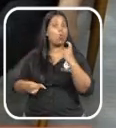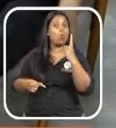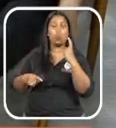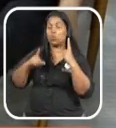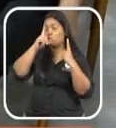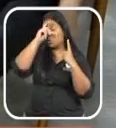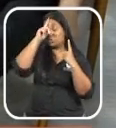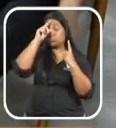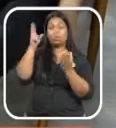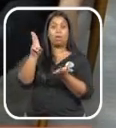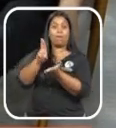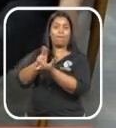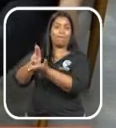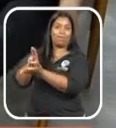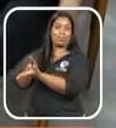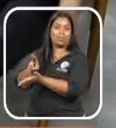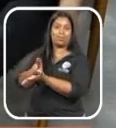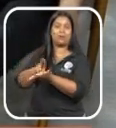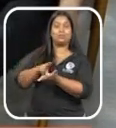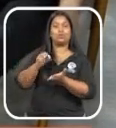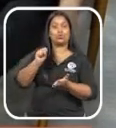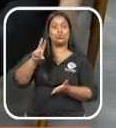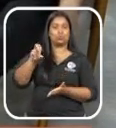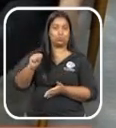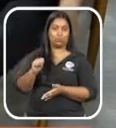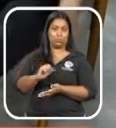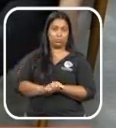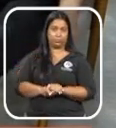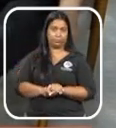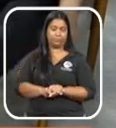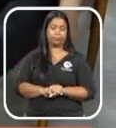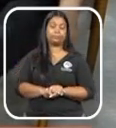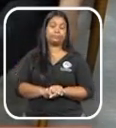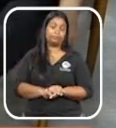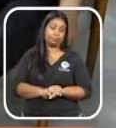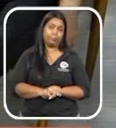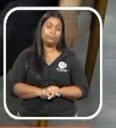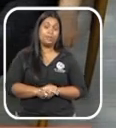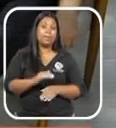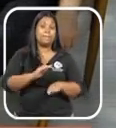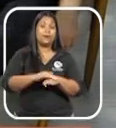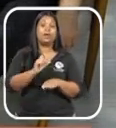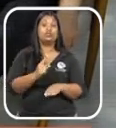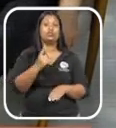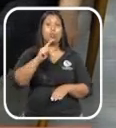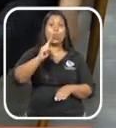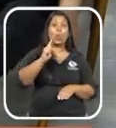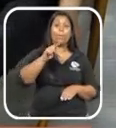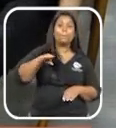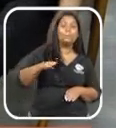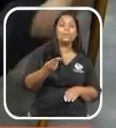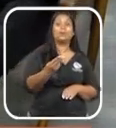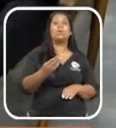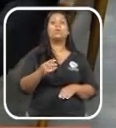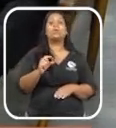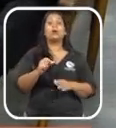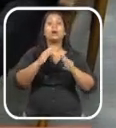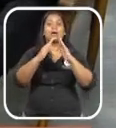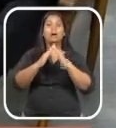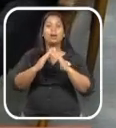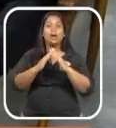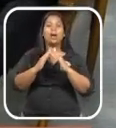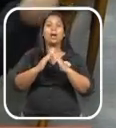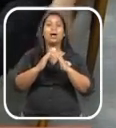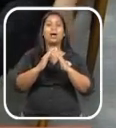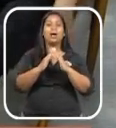cidade. É mais de 1 milhão para um projeto chamado Casa Abrigo, Casa Lar, que é defendido pela Defensoria Pública, pelo